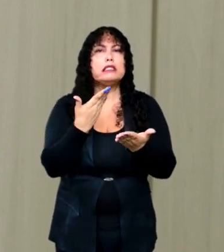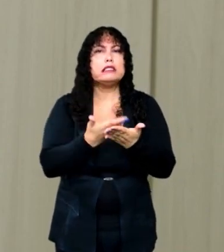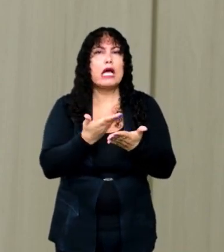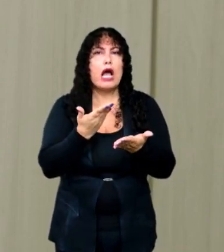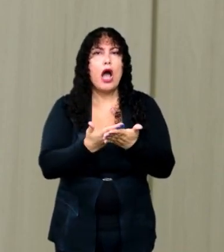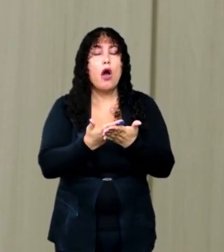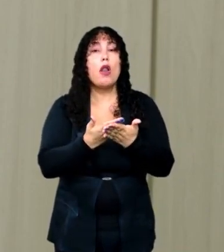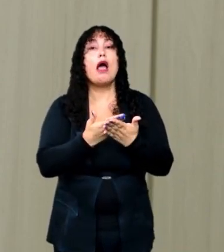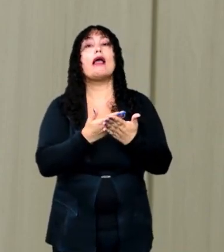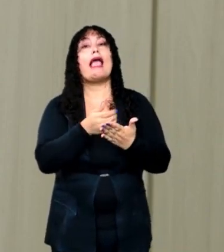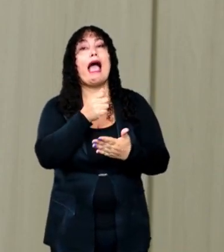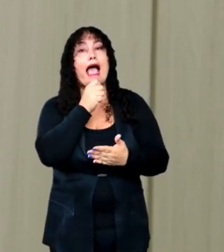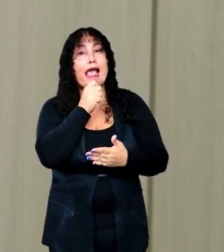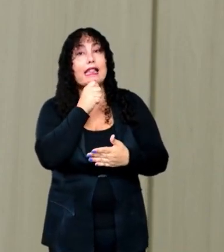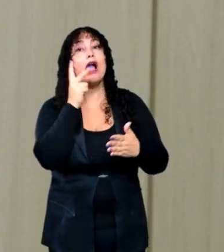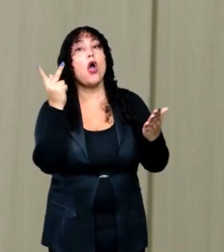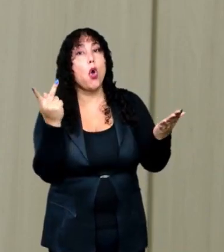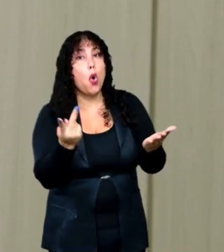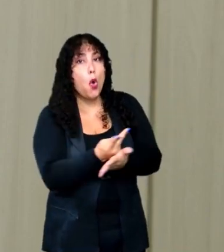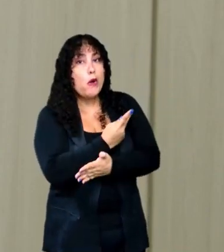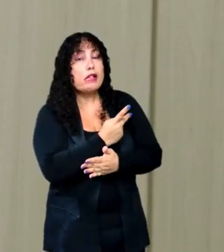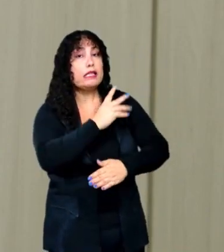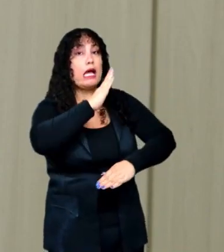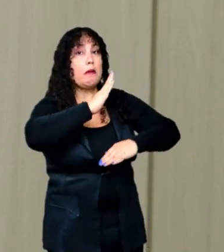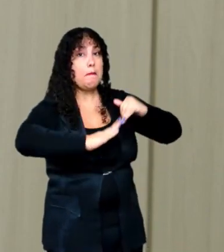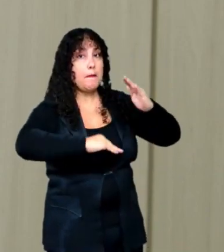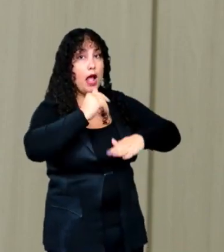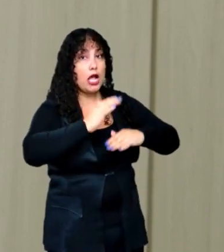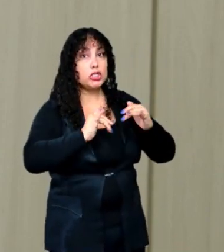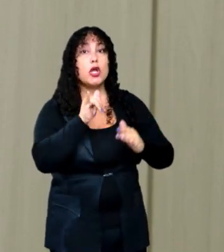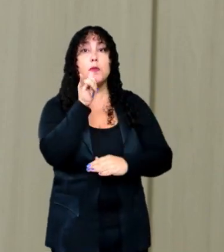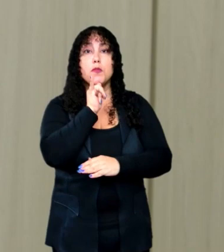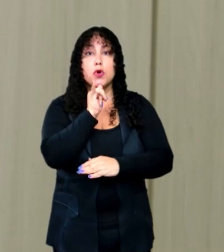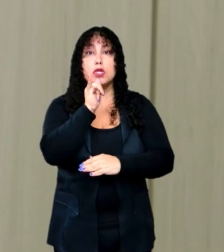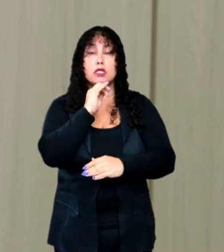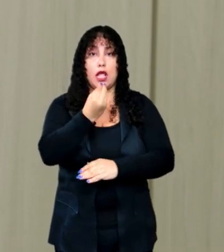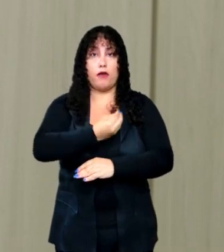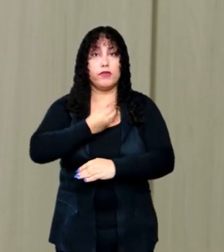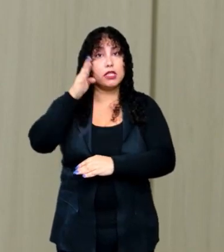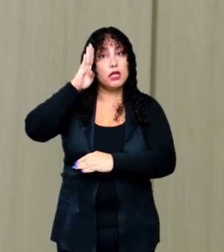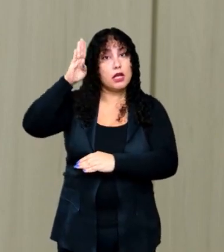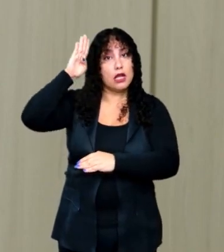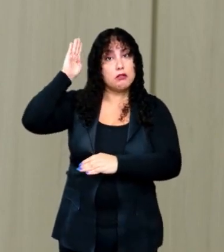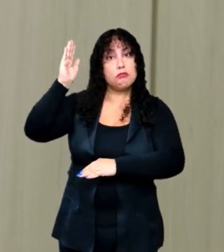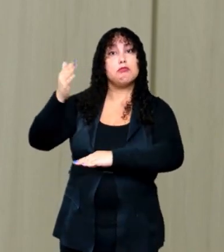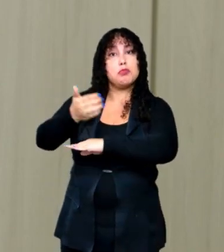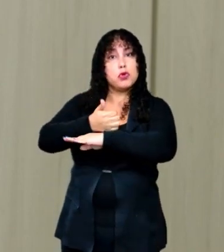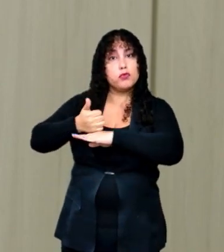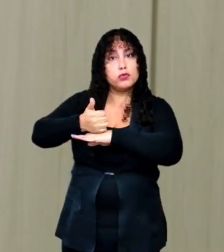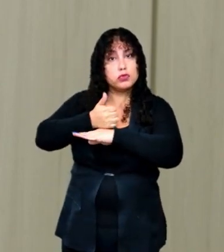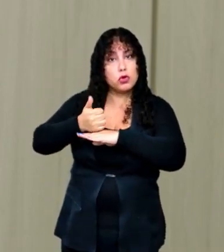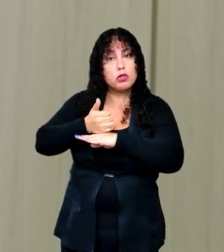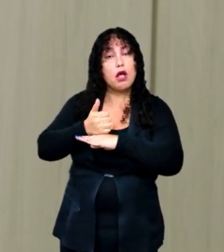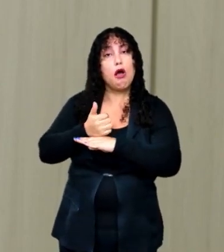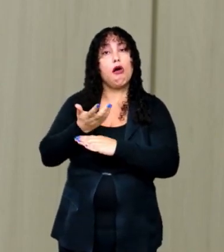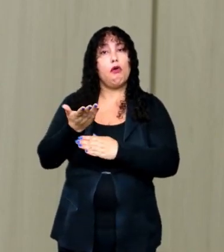hoje ainda são feitas que, na prática, por exemplo, da vida acadêmica, da vida profissional